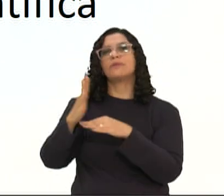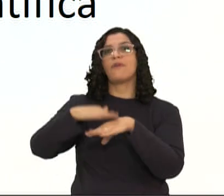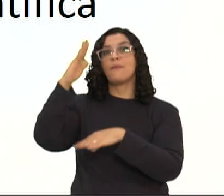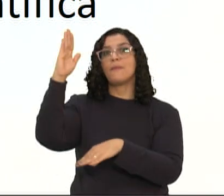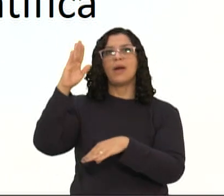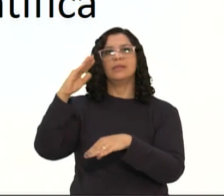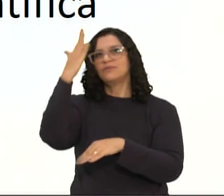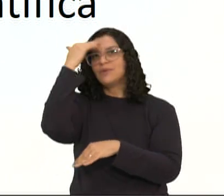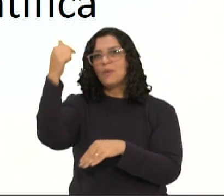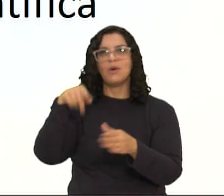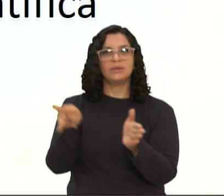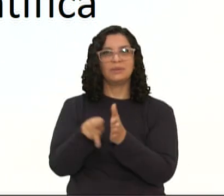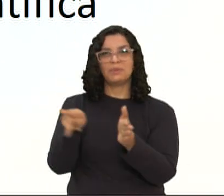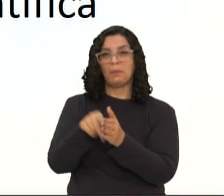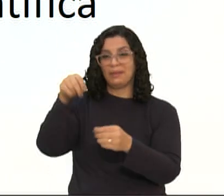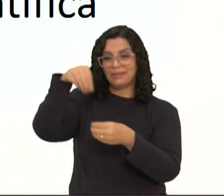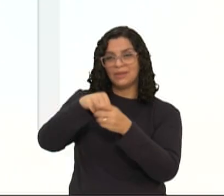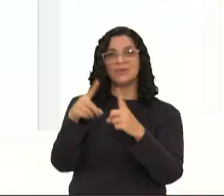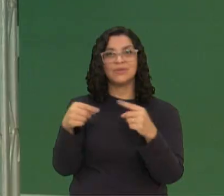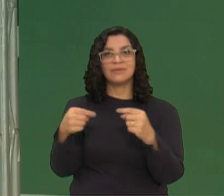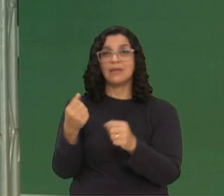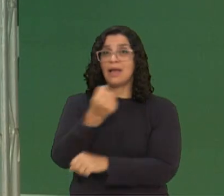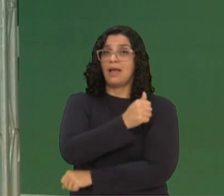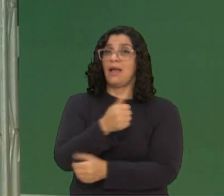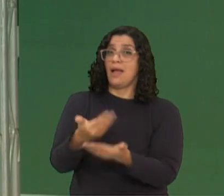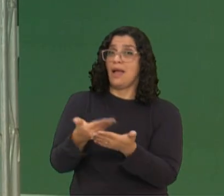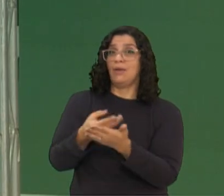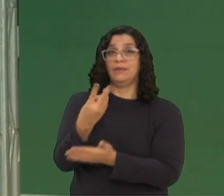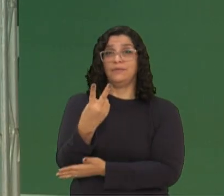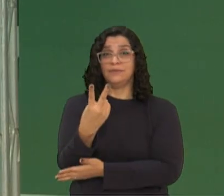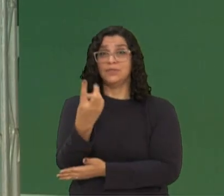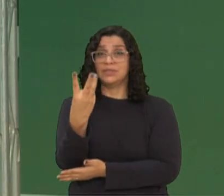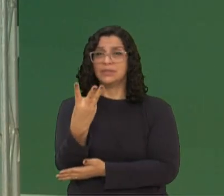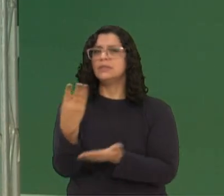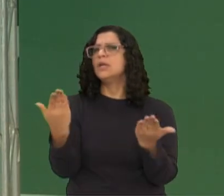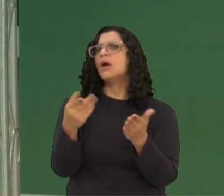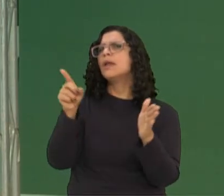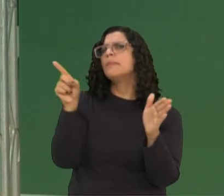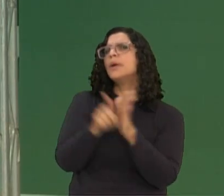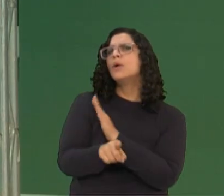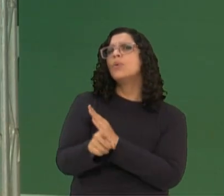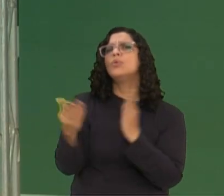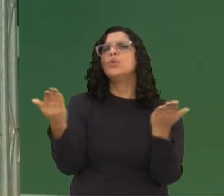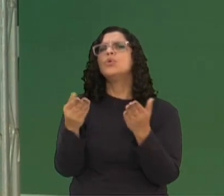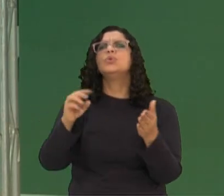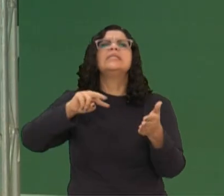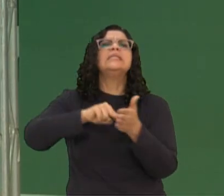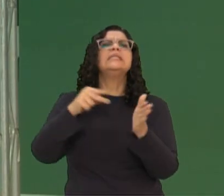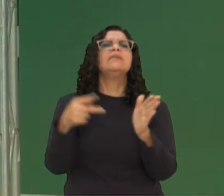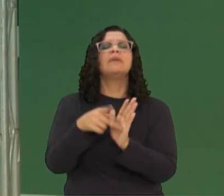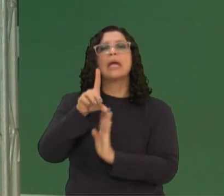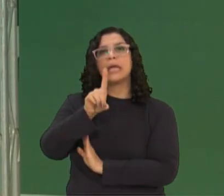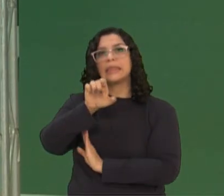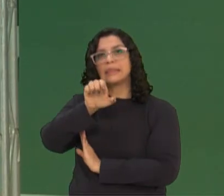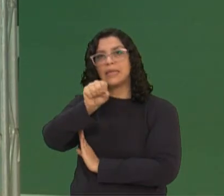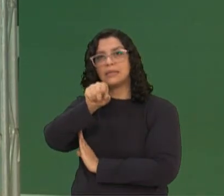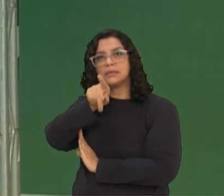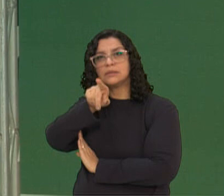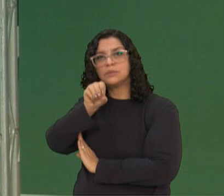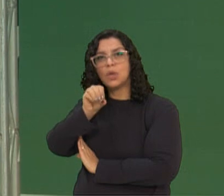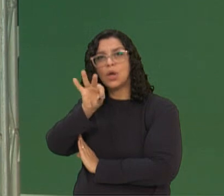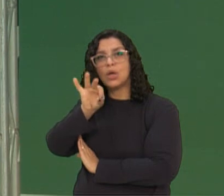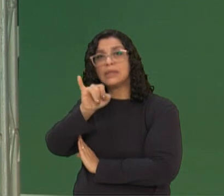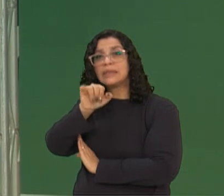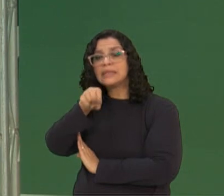imediatamente anterior a essa, a aula de número 23. E vamos para a primeira pergunta da aula, o que é despotismo? E o que é